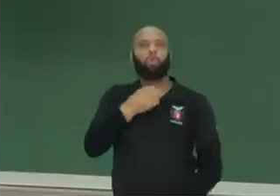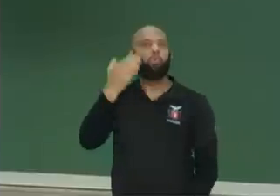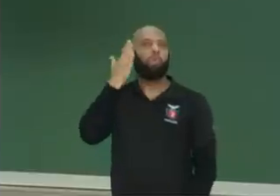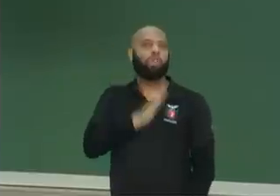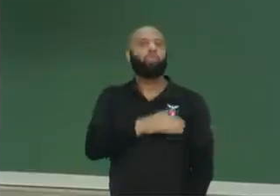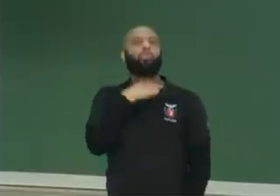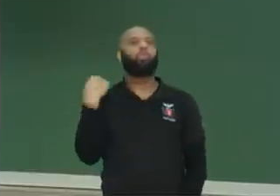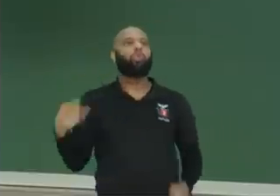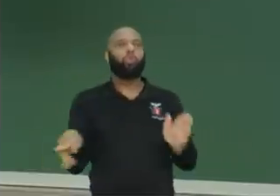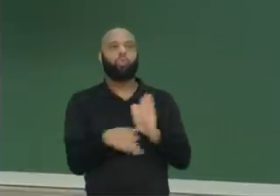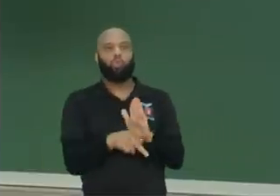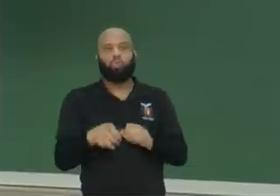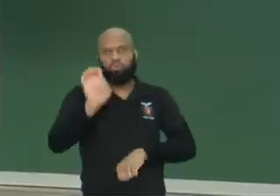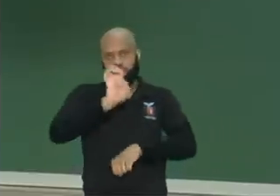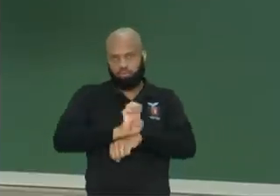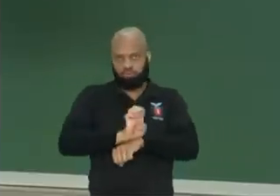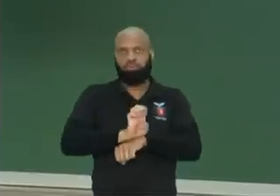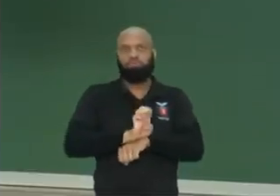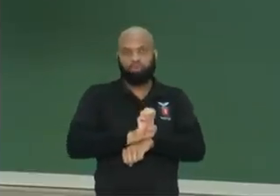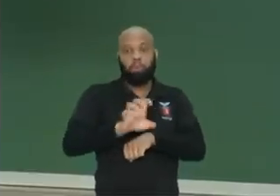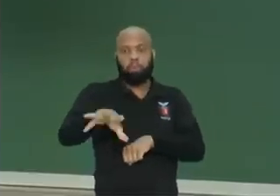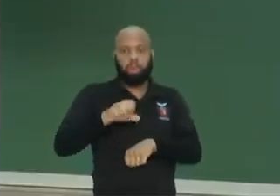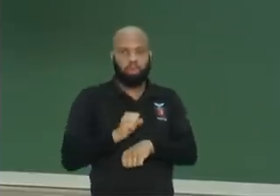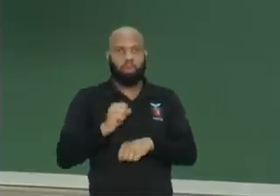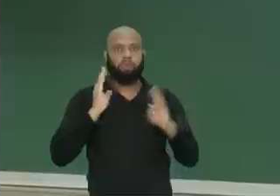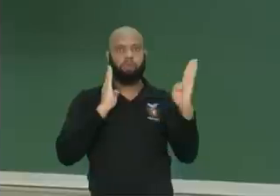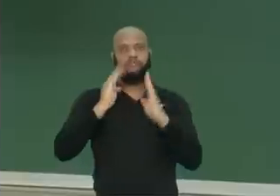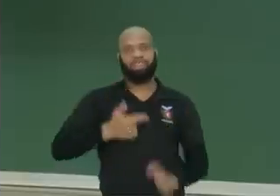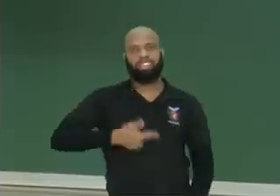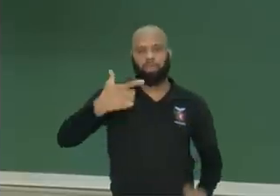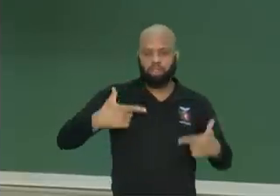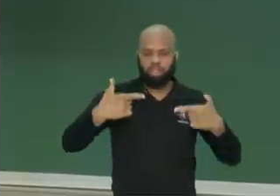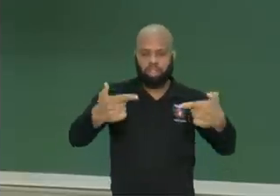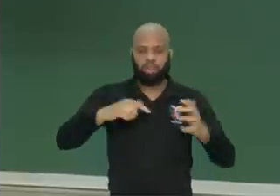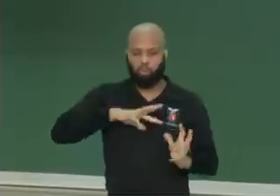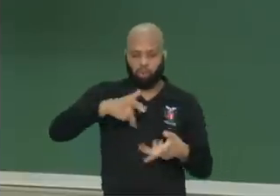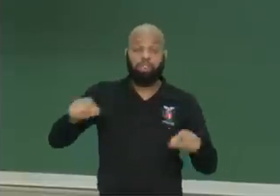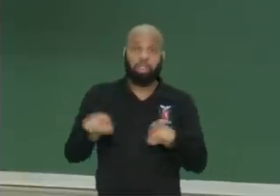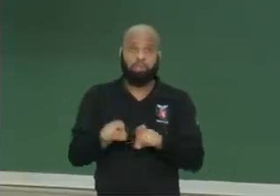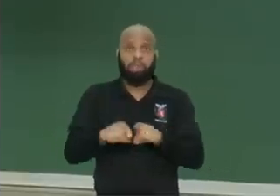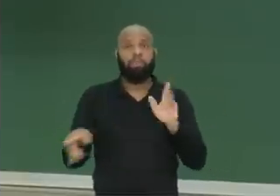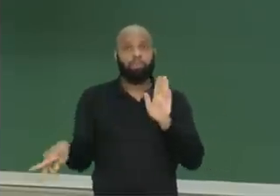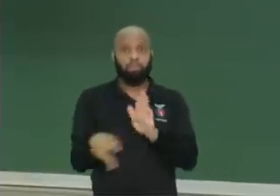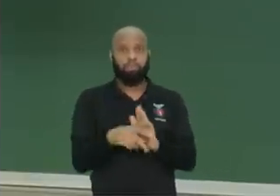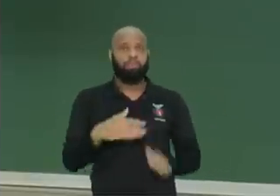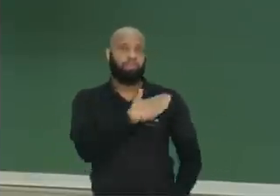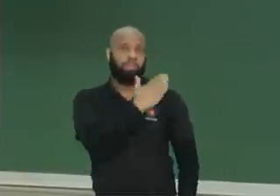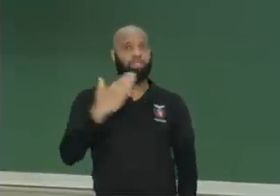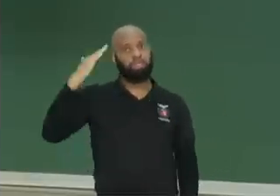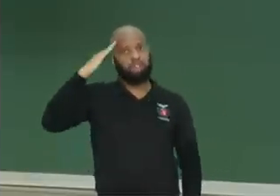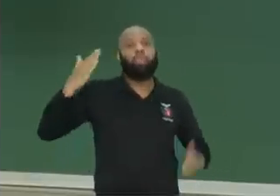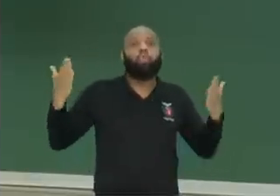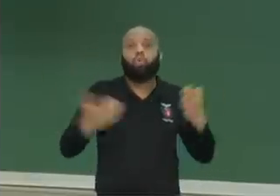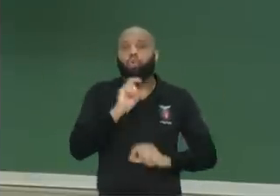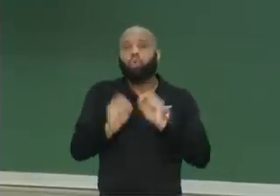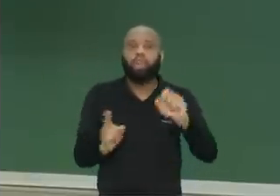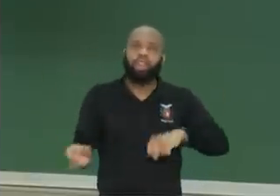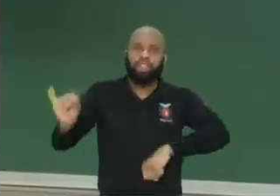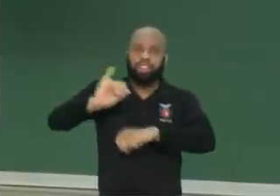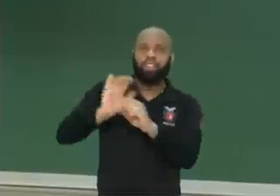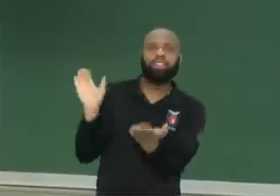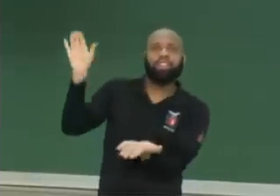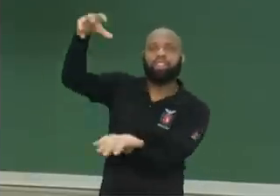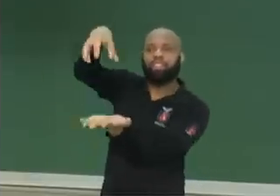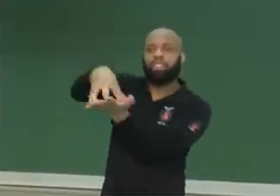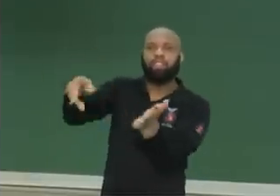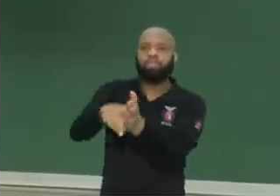passa a pertencer ao Estado. Durante a Segunda Guerra Mundial, ela passa a pertencer ao Exército, e hoje ela é um centro de